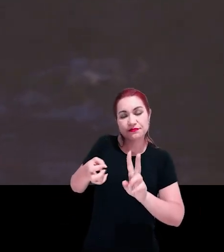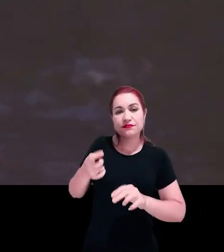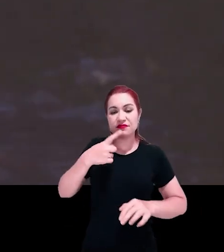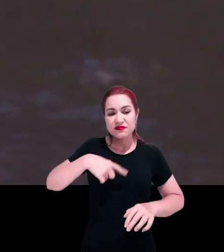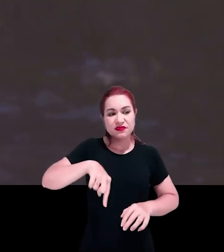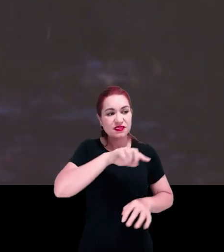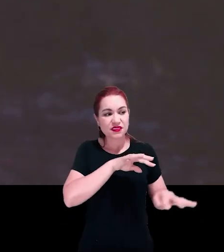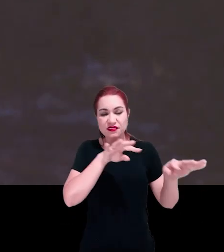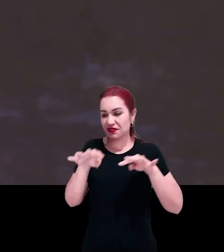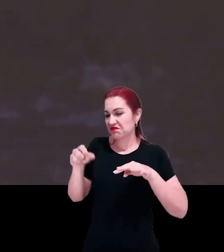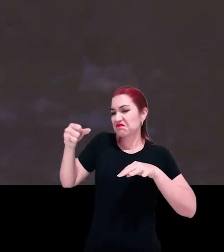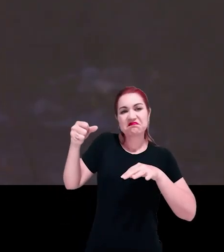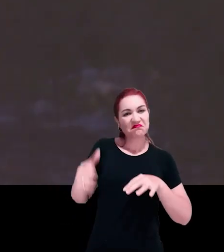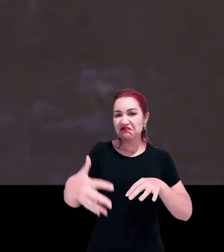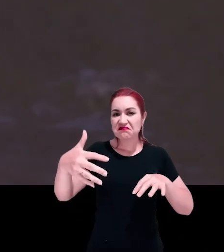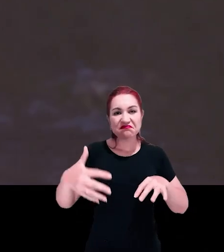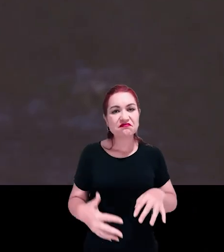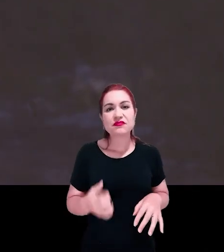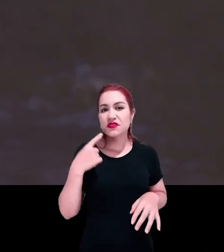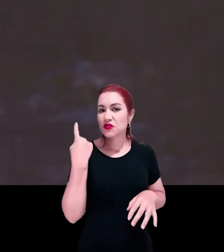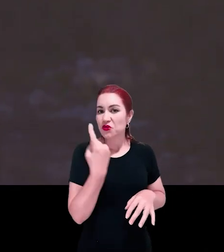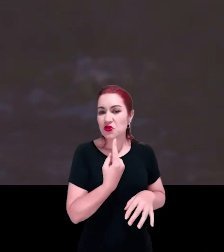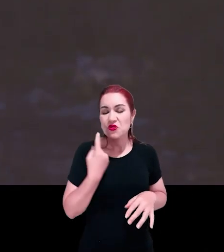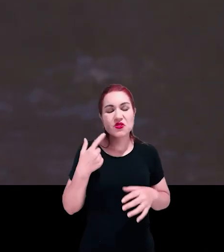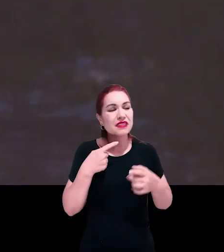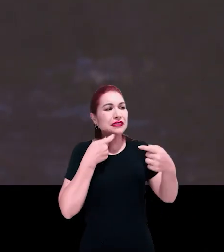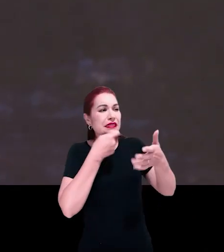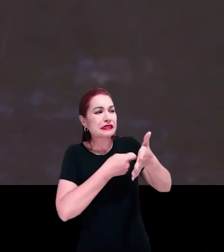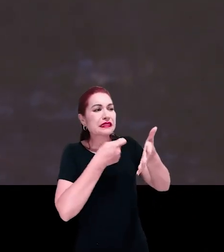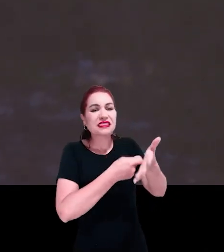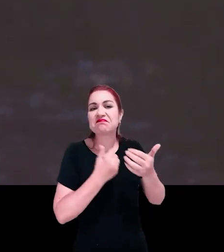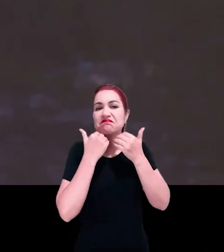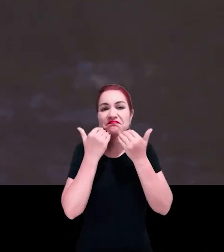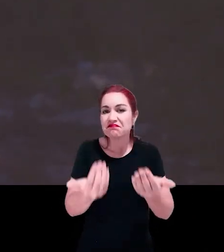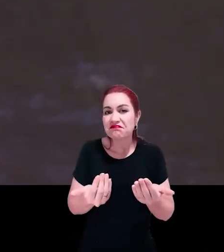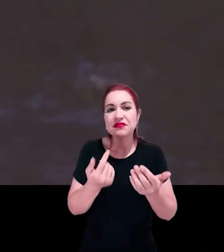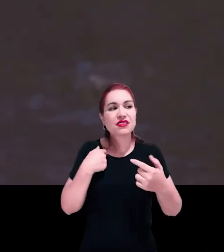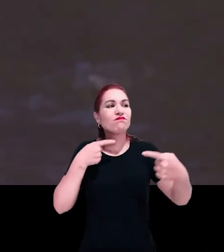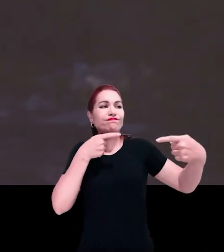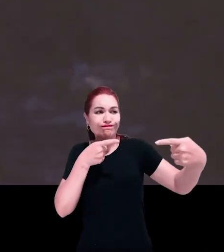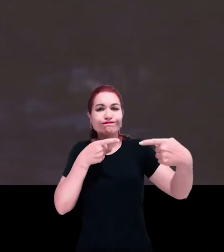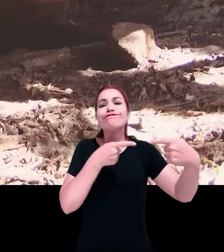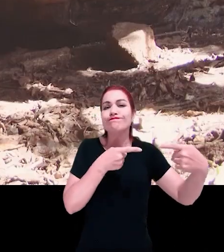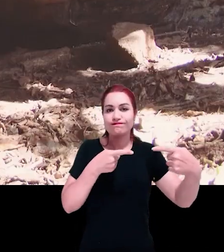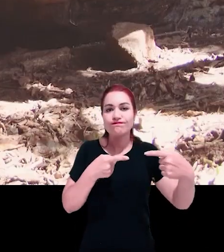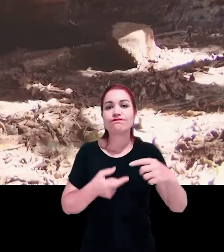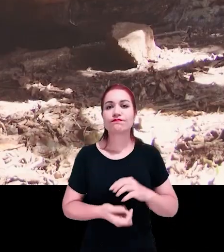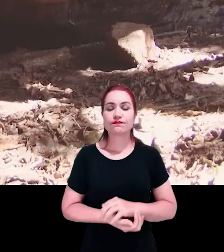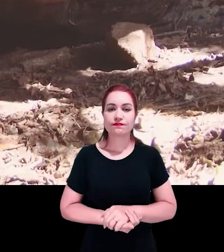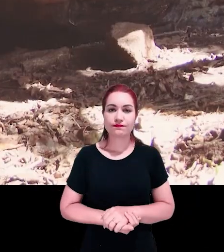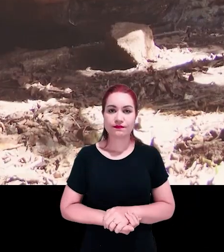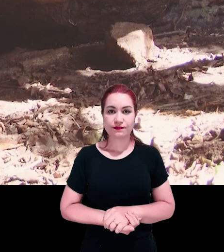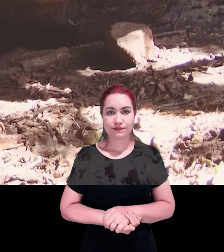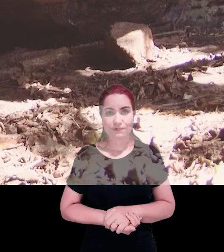Somos nada para eles. Não podemos fazer nada, senão guerrear. Pulquéria segue por